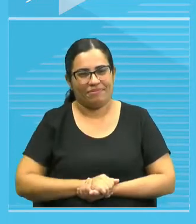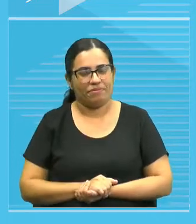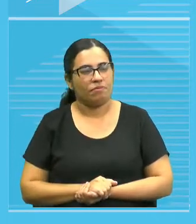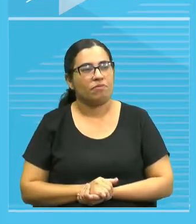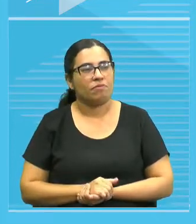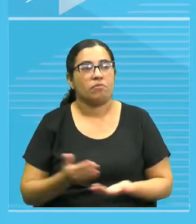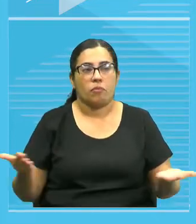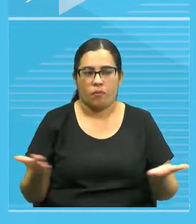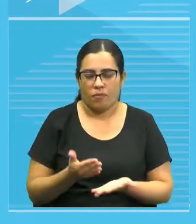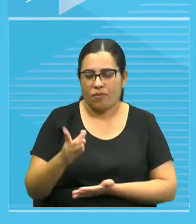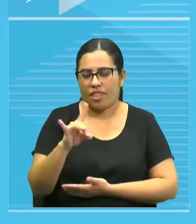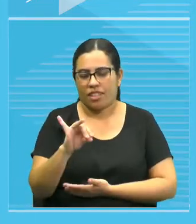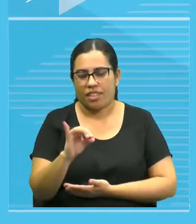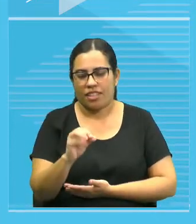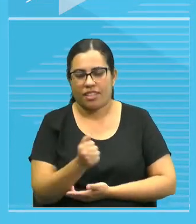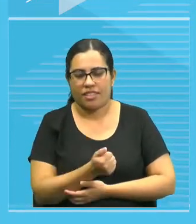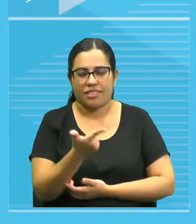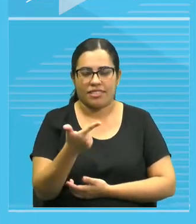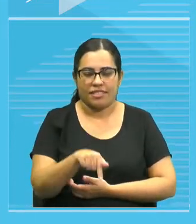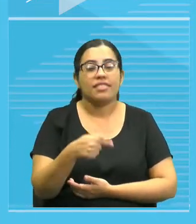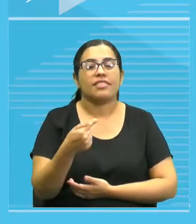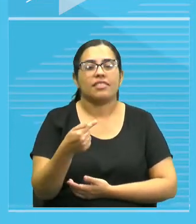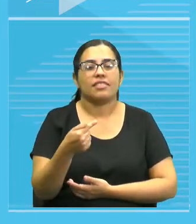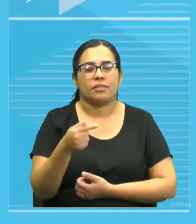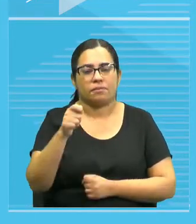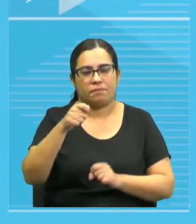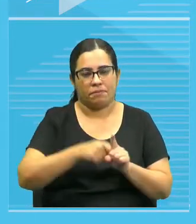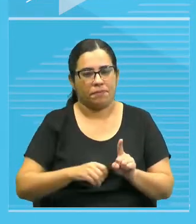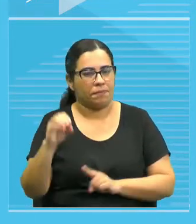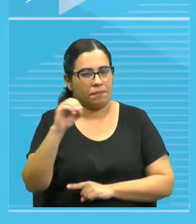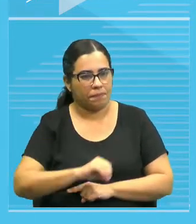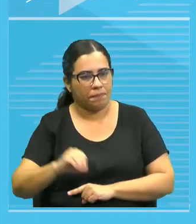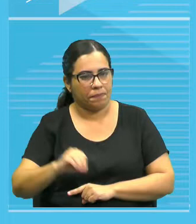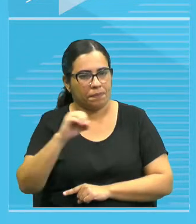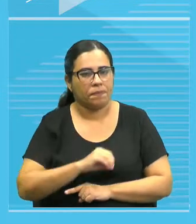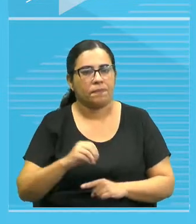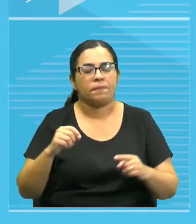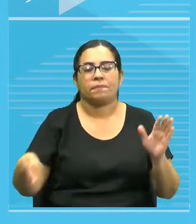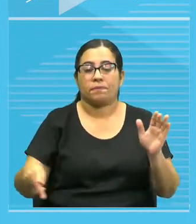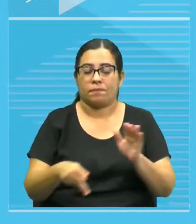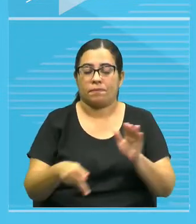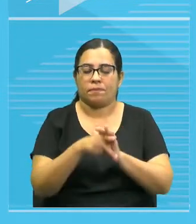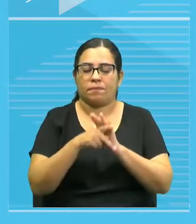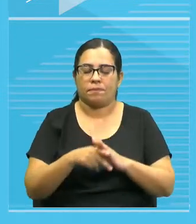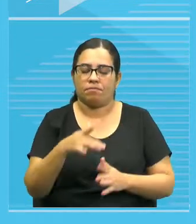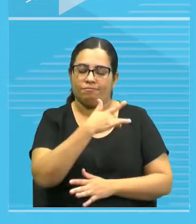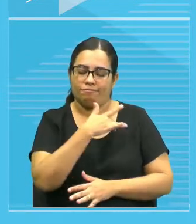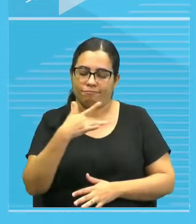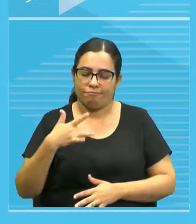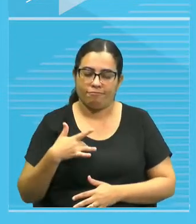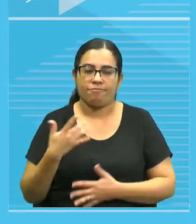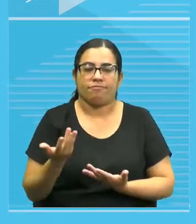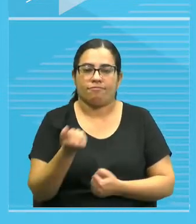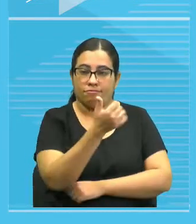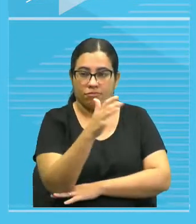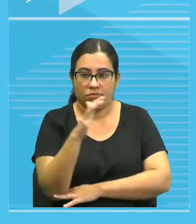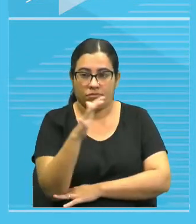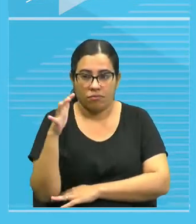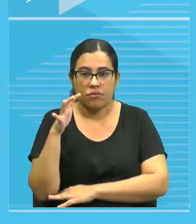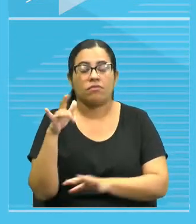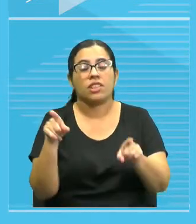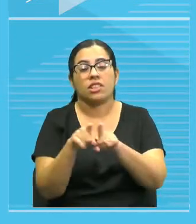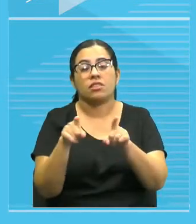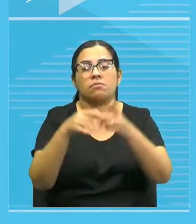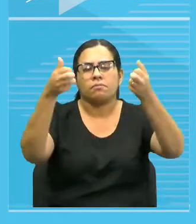Galera, hoje são 27 de outubro. Quando a gente trata de saúde ambiental, falando um pouco sobre doenças, a